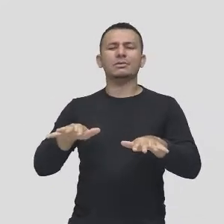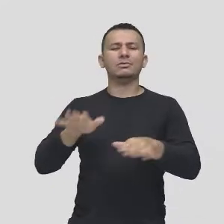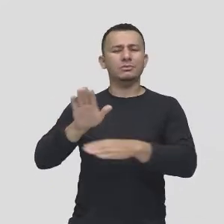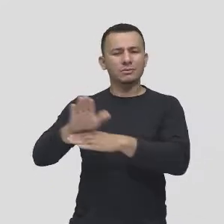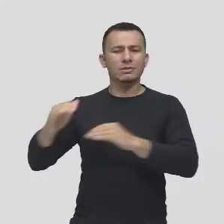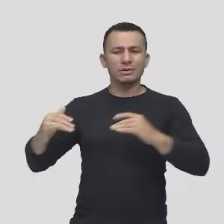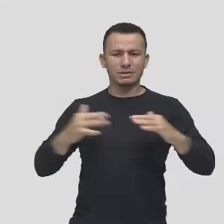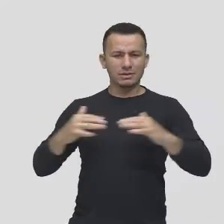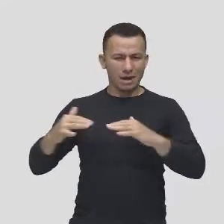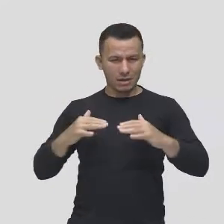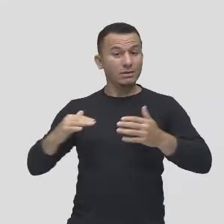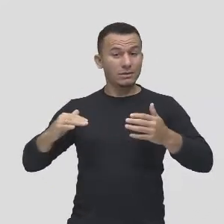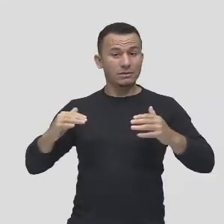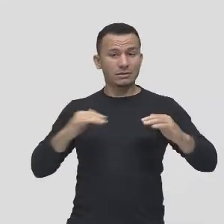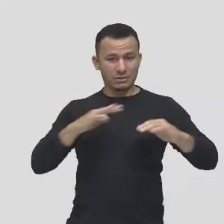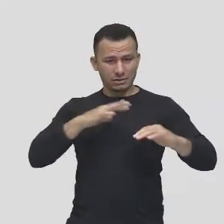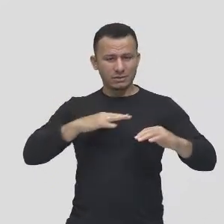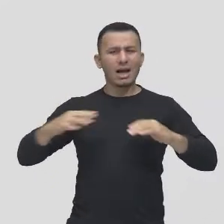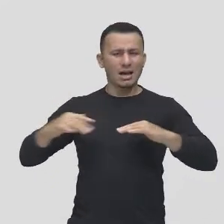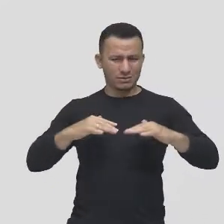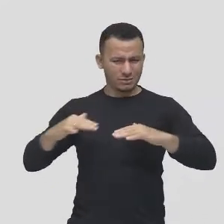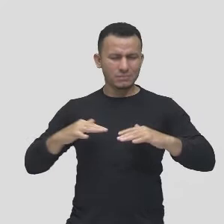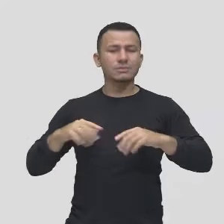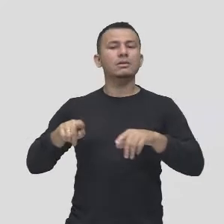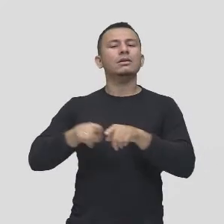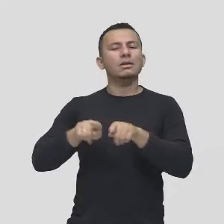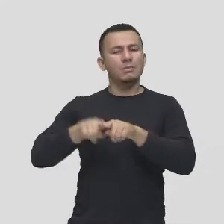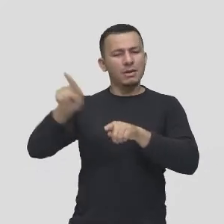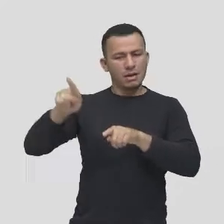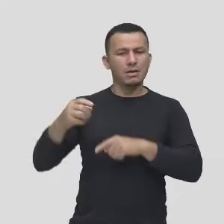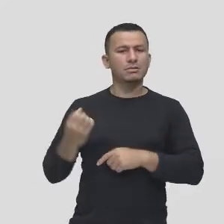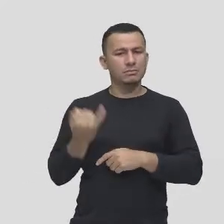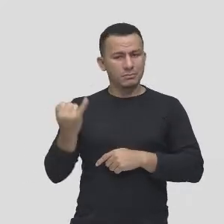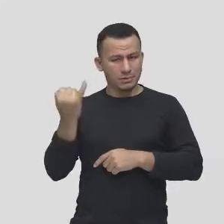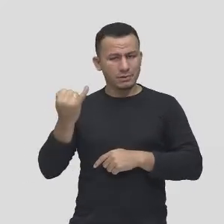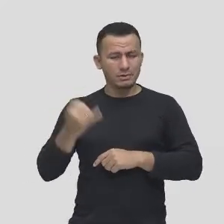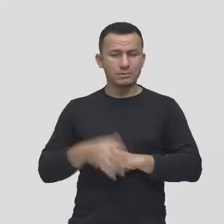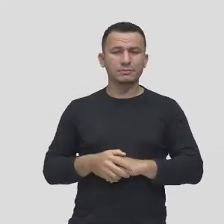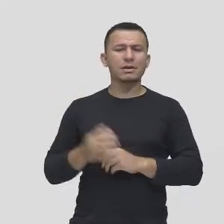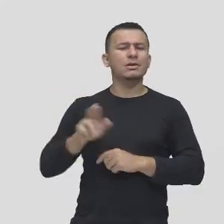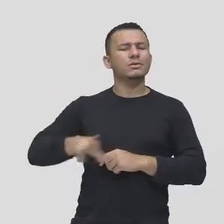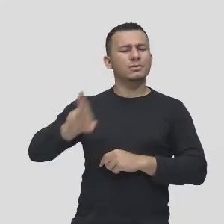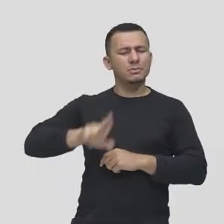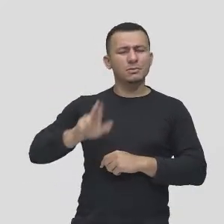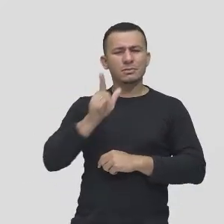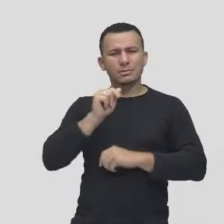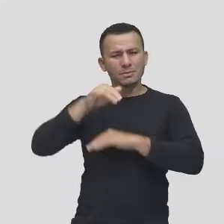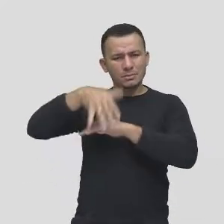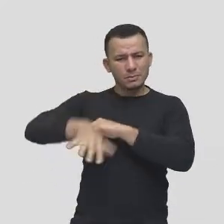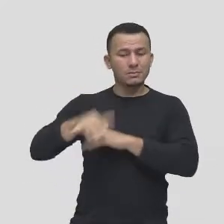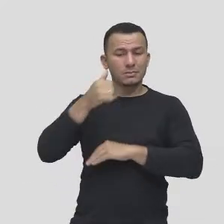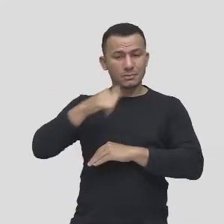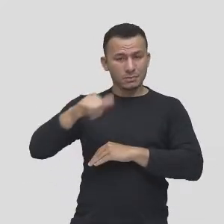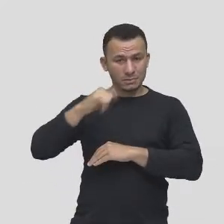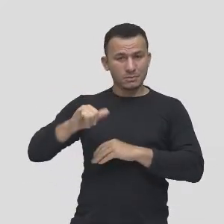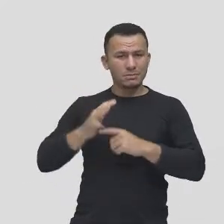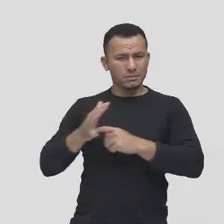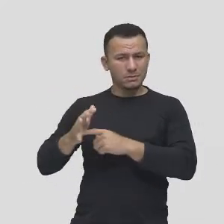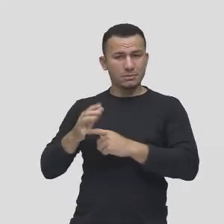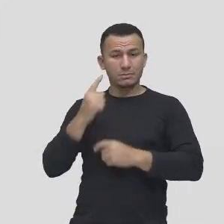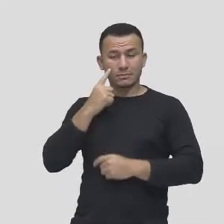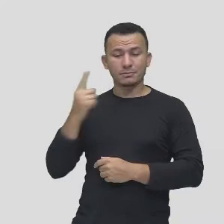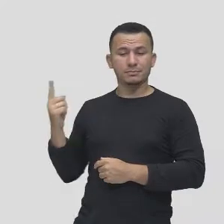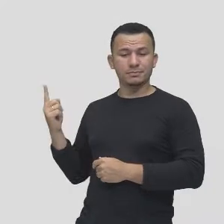Canadá também tem uma produção de energia elétrica a partir das usinas, como a gente está vendo nesse exemplo aí, a usina La